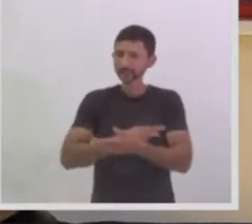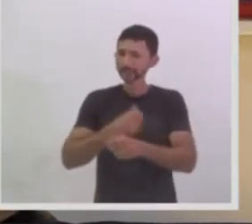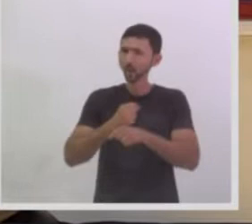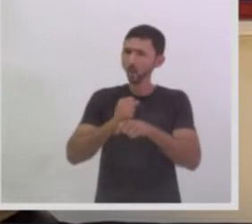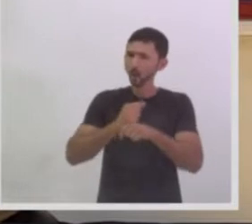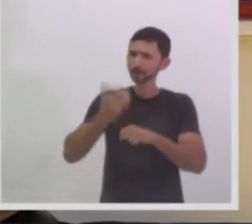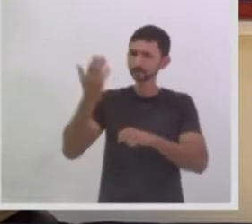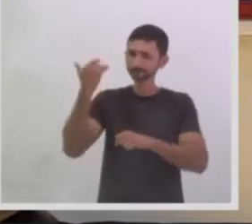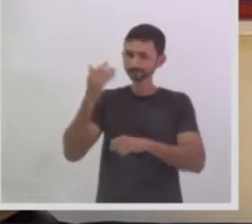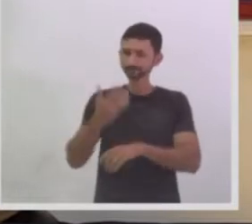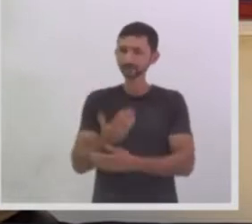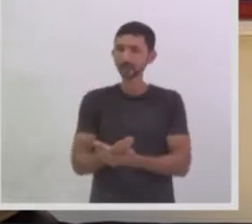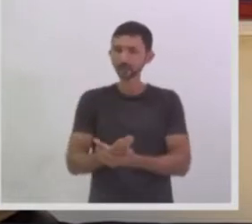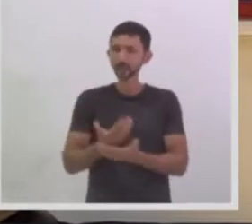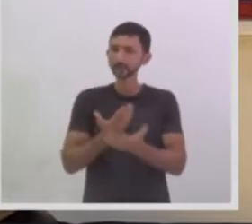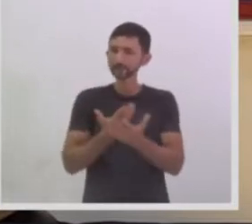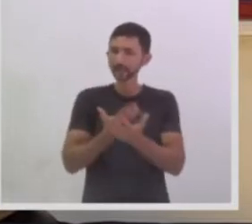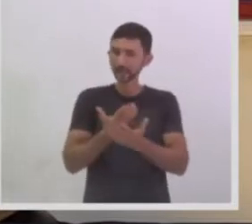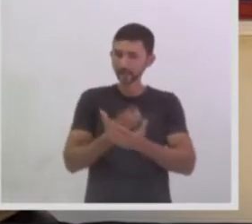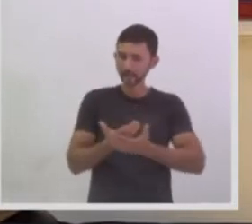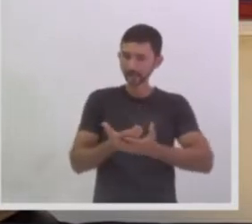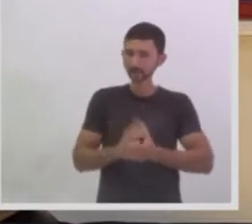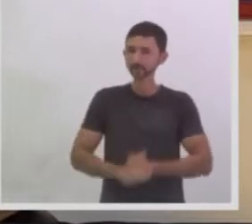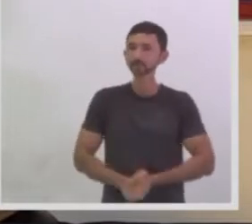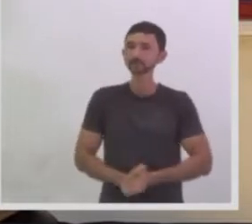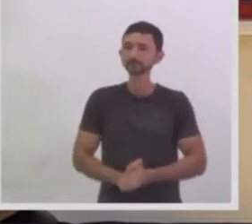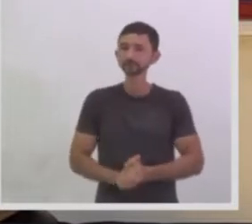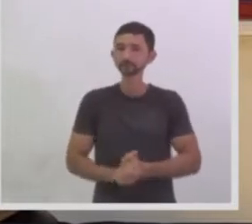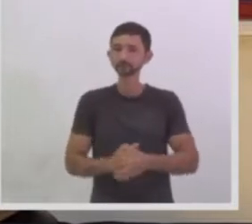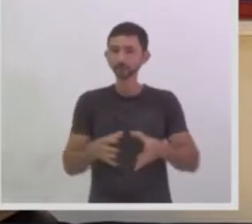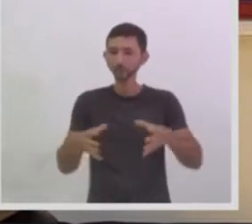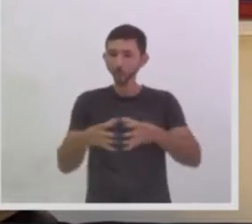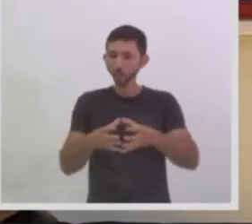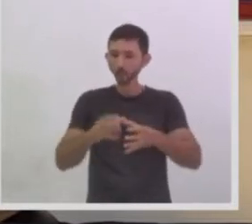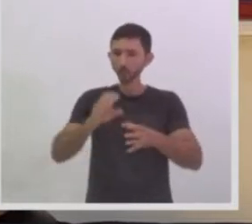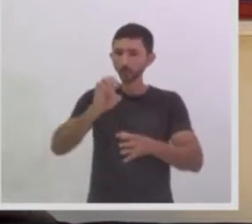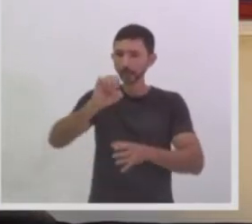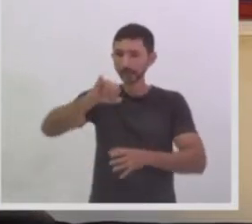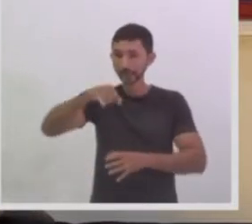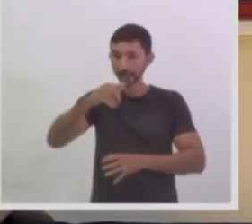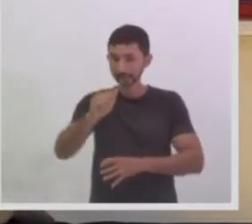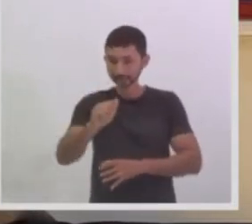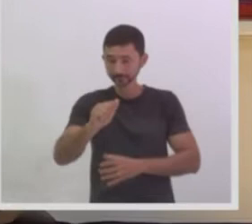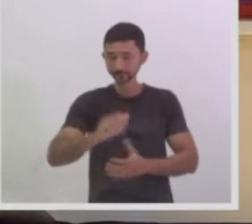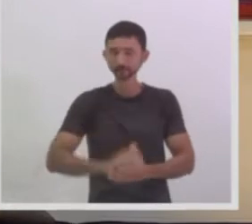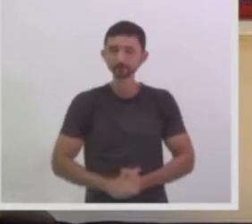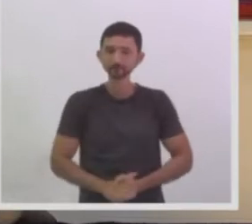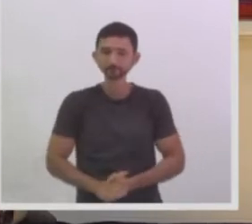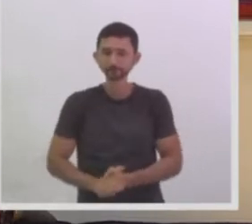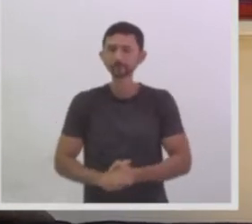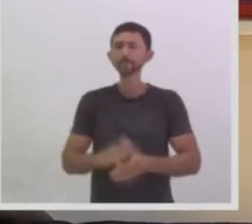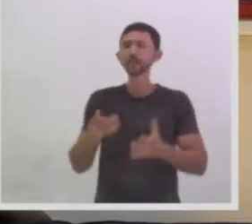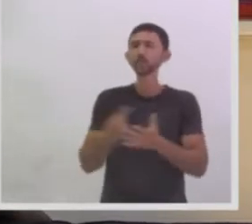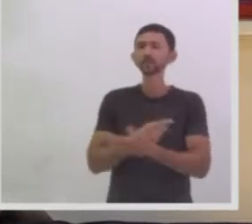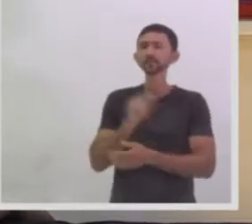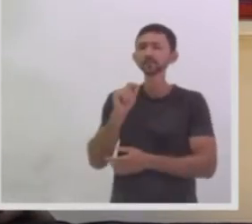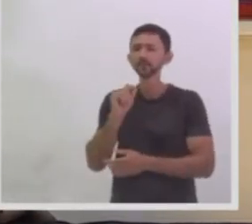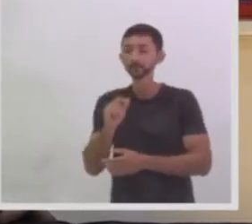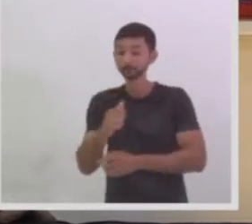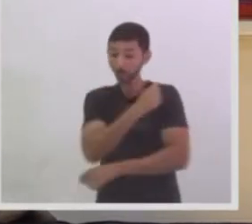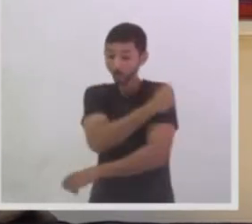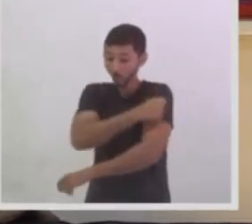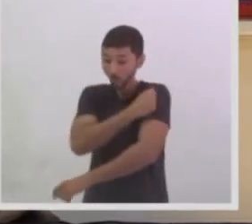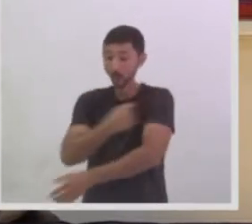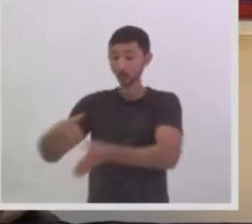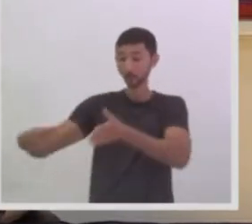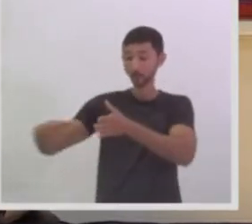uma das aulas para turmas de EJA, Educação de Jovens e Adultos, tá? O que aconteceu? O aluno me disse assim, professor, posso fazer